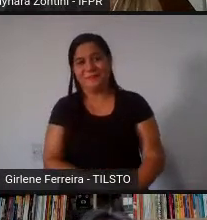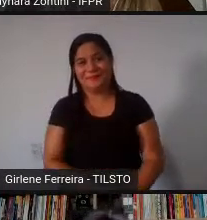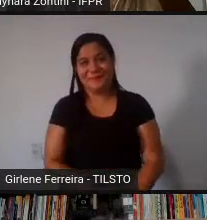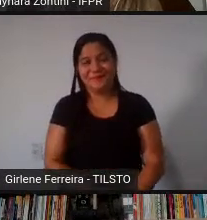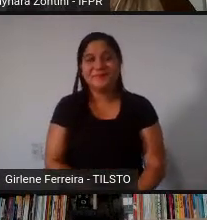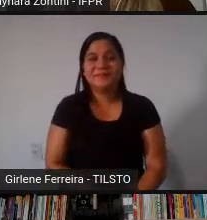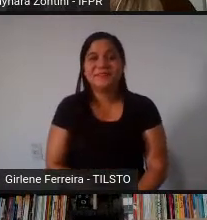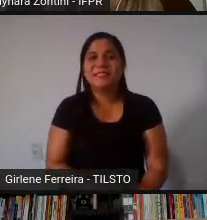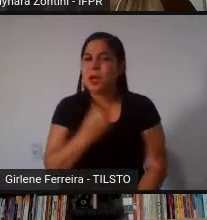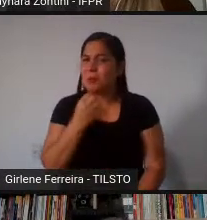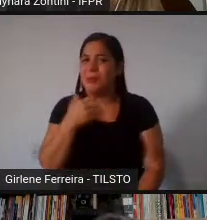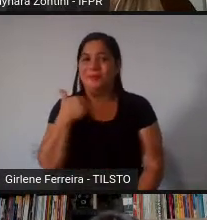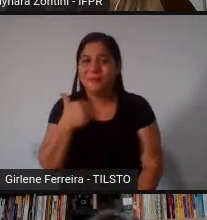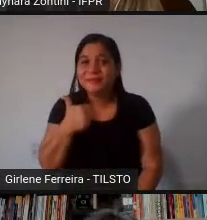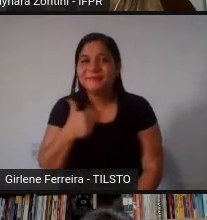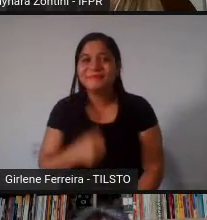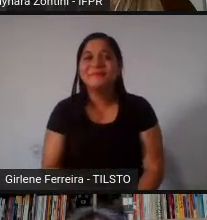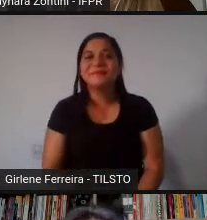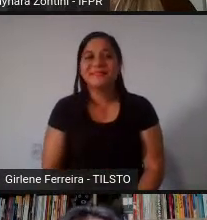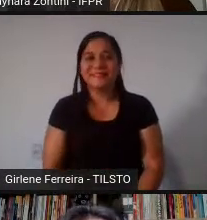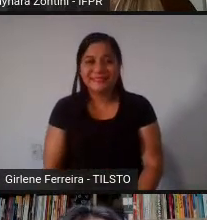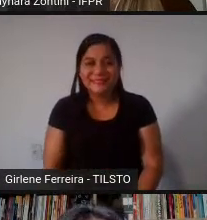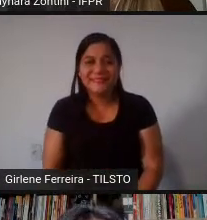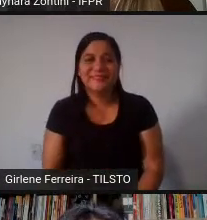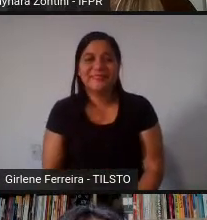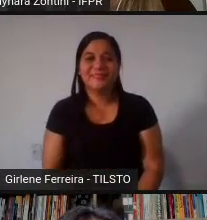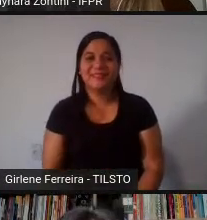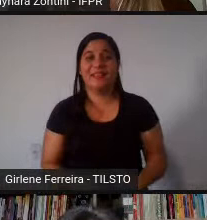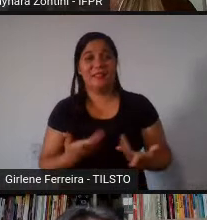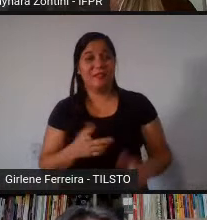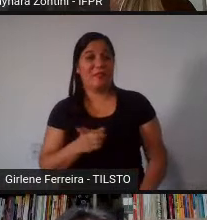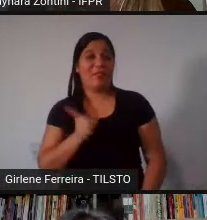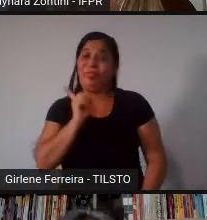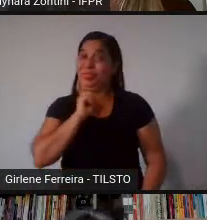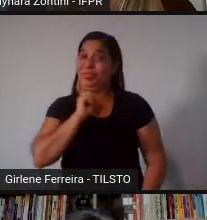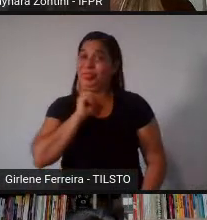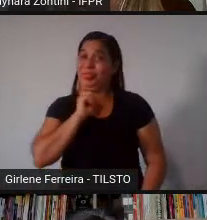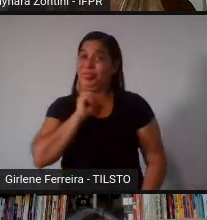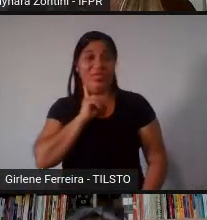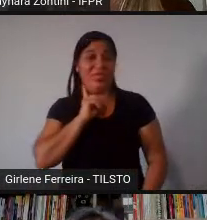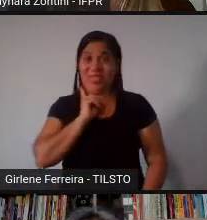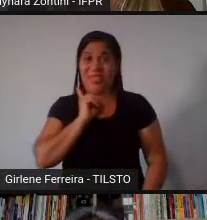Uhum. Muito bom. Então, não ter preguiça e estudar.